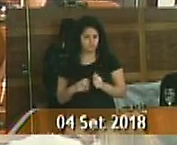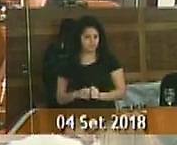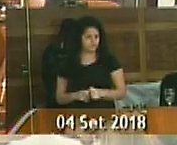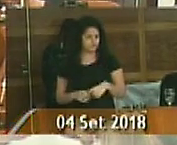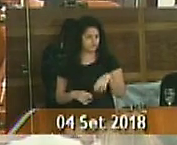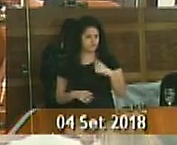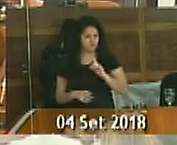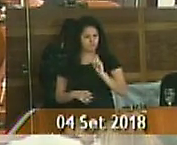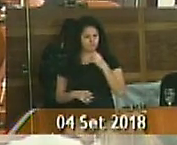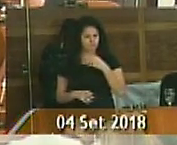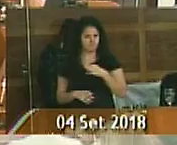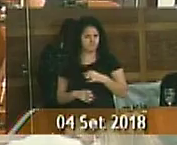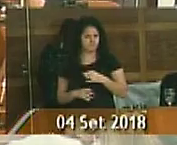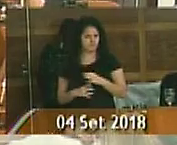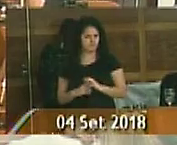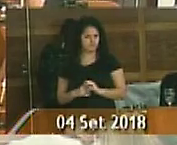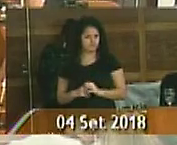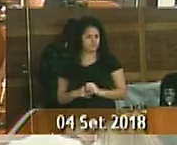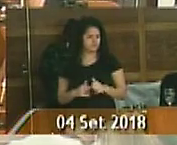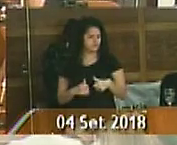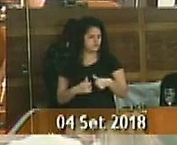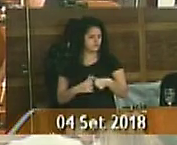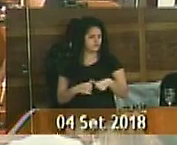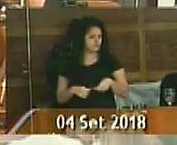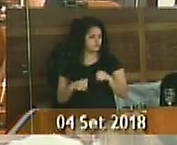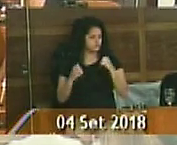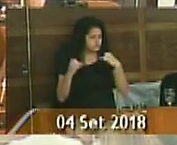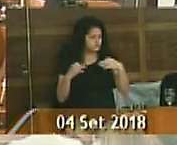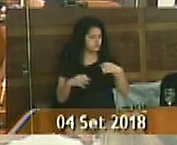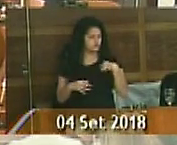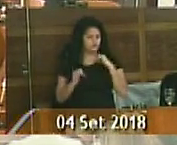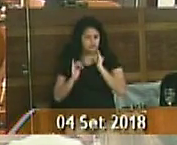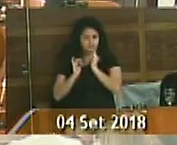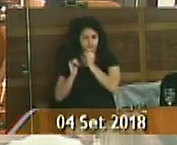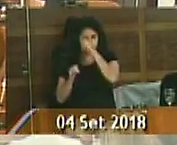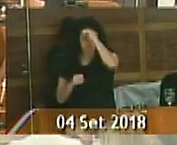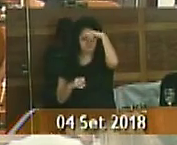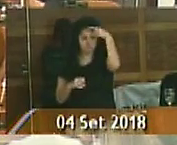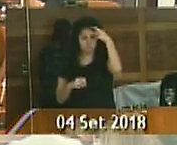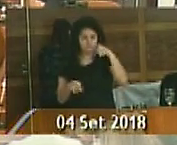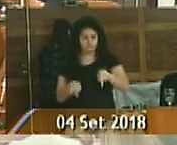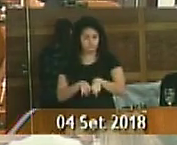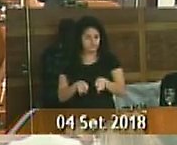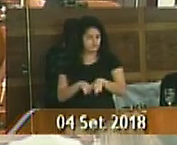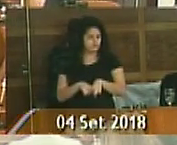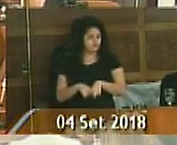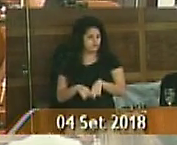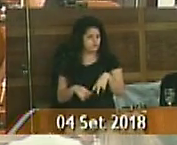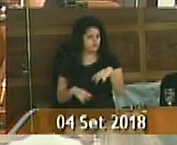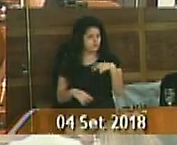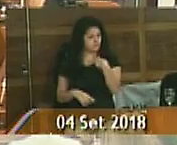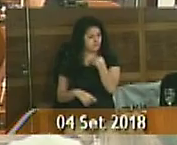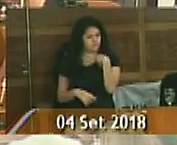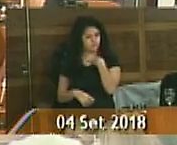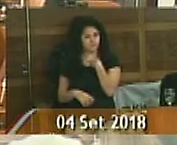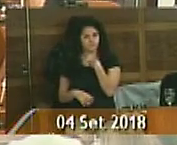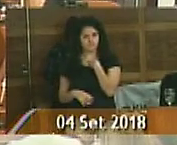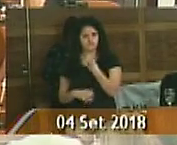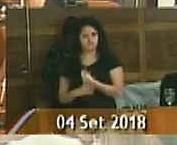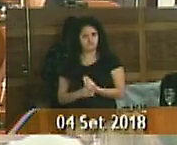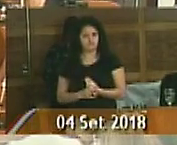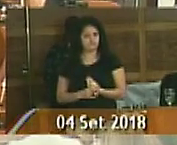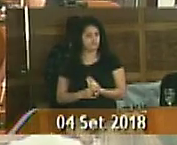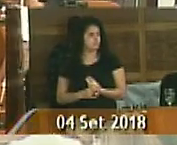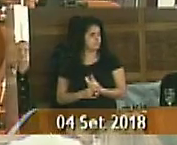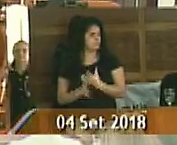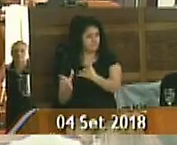o que eu não concordo, e que isso fique claro, e eu digo isso ao prefeito também, que não dá para pegar